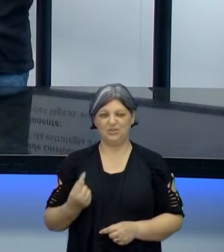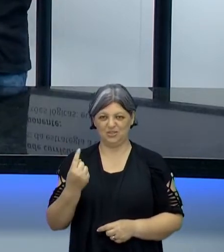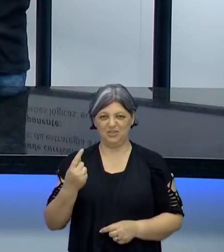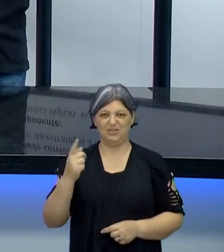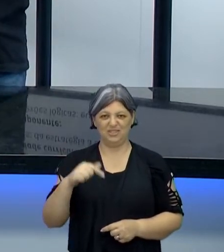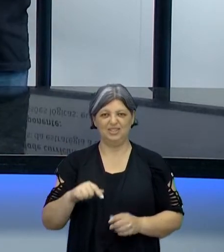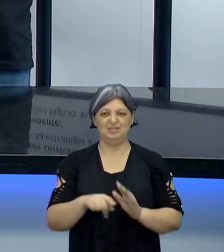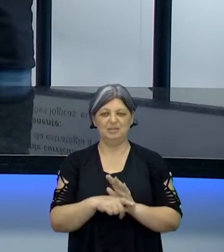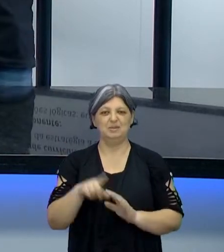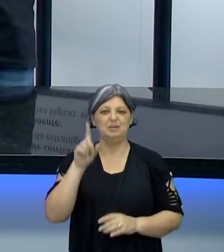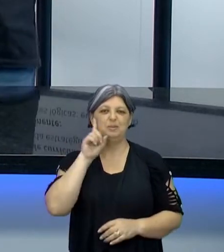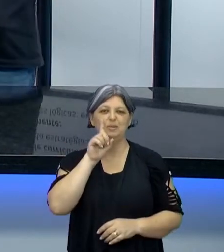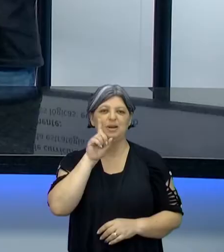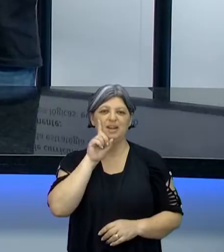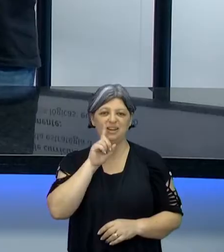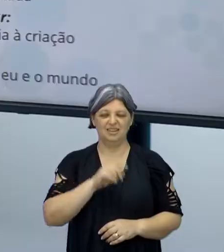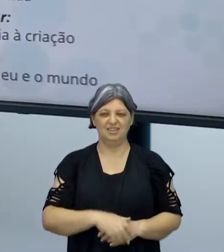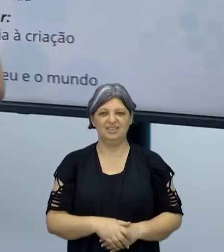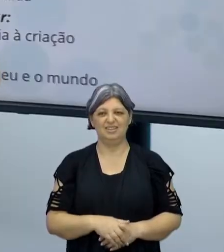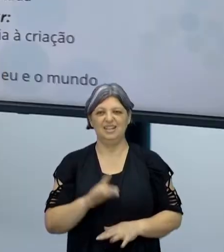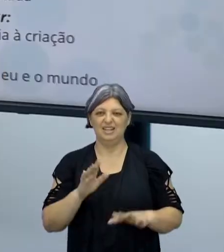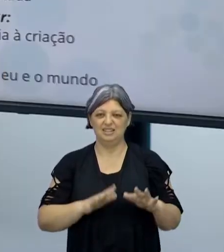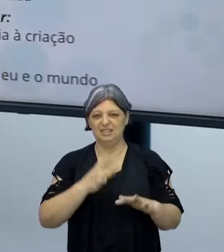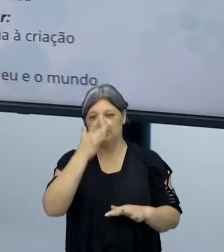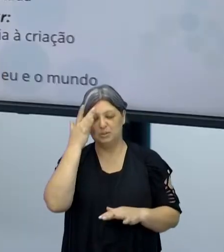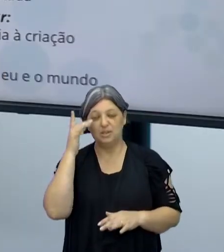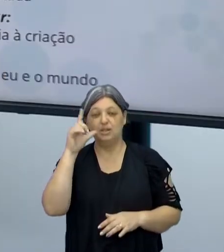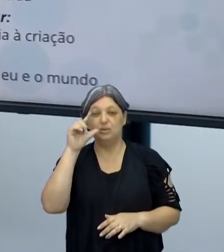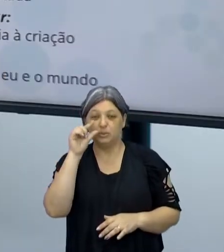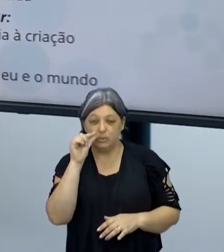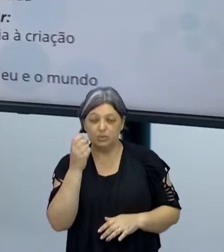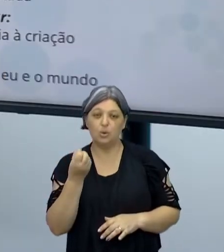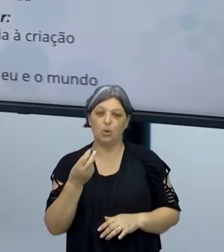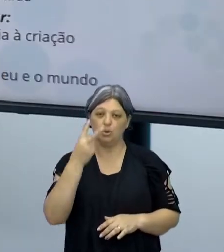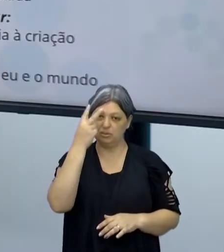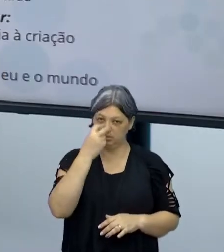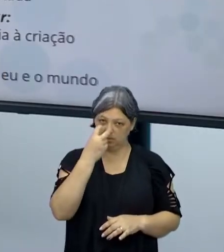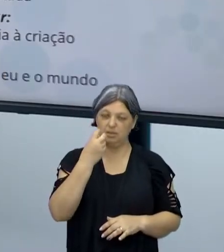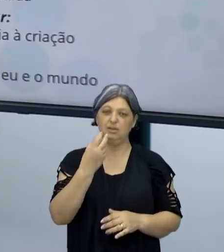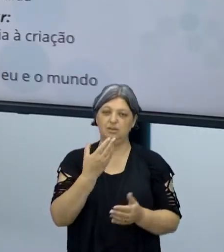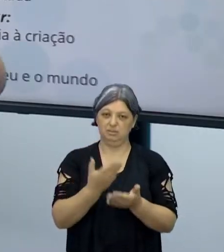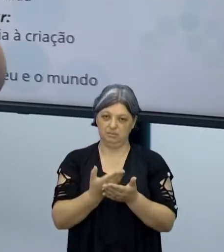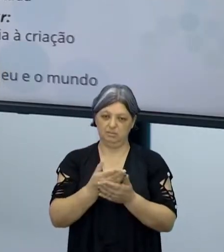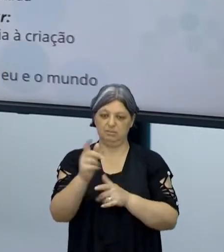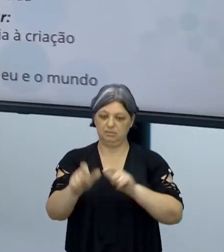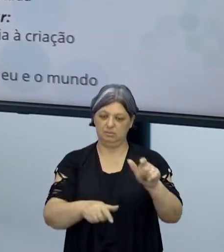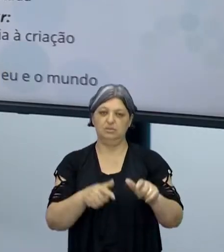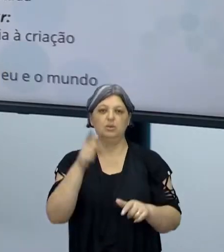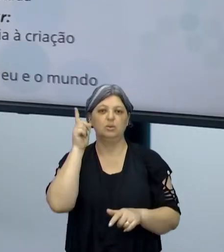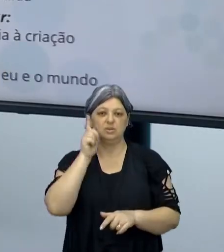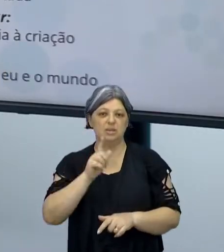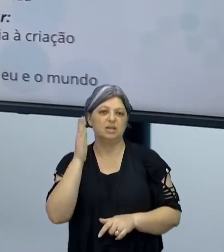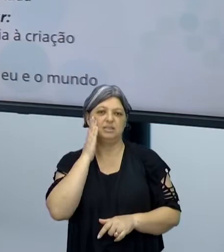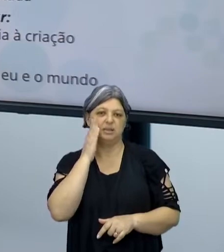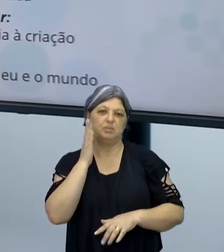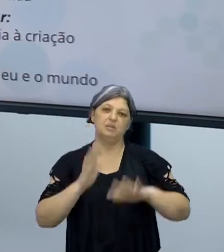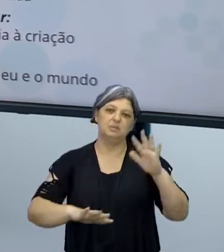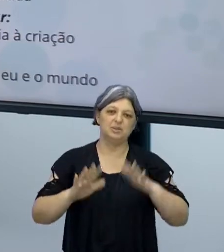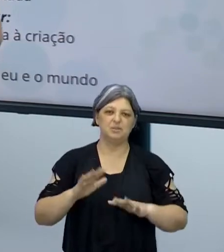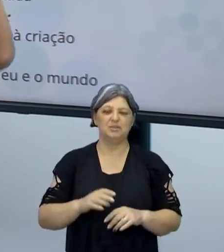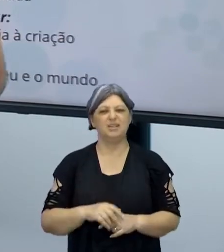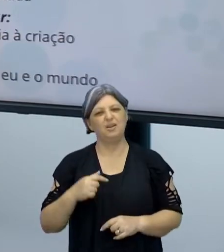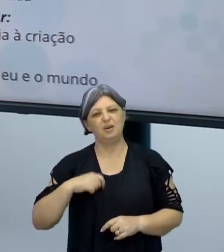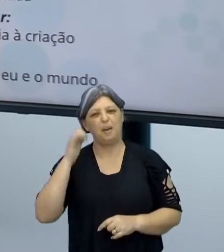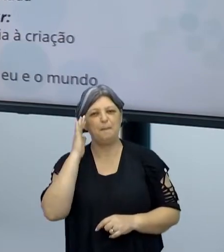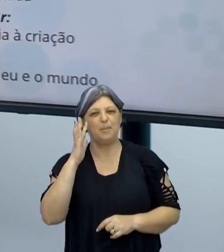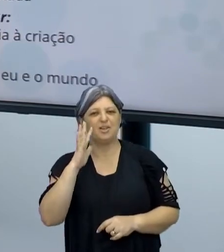tem que falar pro pessoal que não tá enxergando a gente, quem tem baixa visibilidade e os estudantes cegos também, consigam saber como que a gente é mais ou menos. Fico tentando imaginar